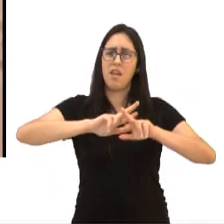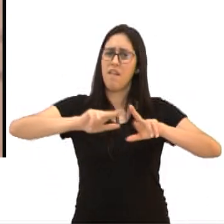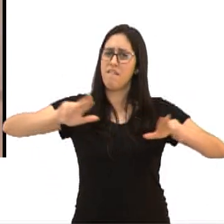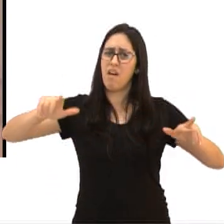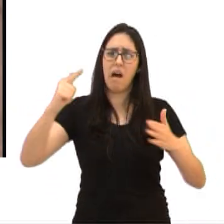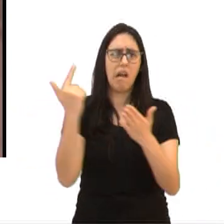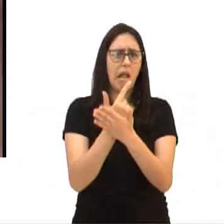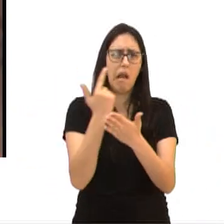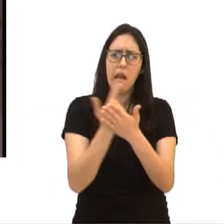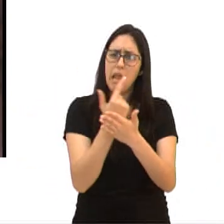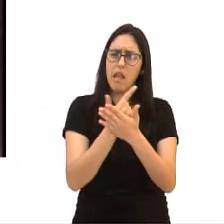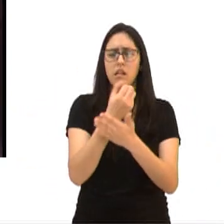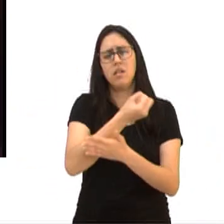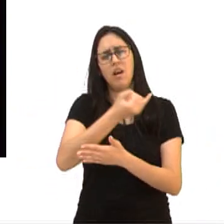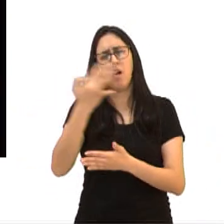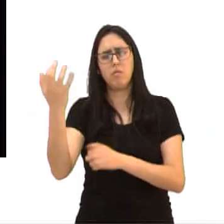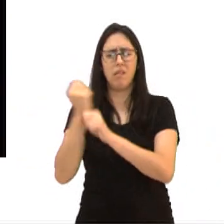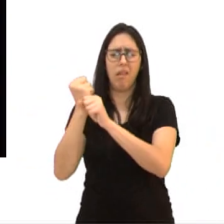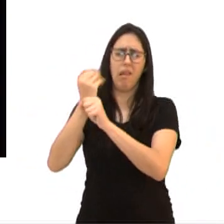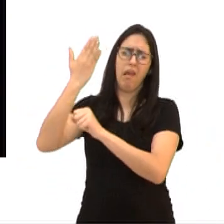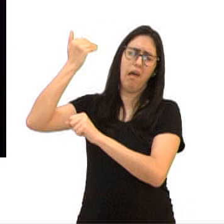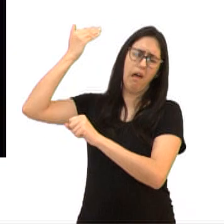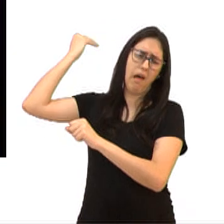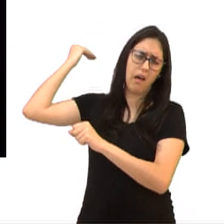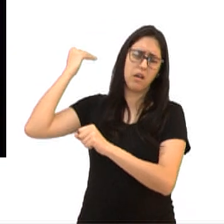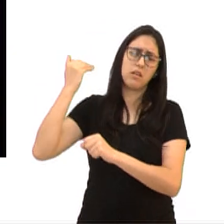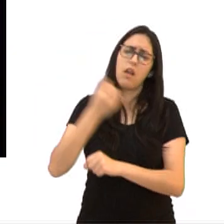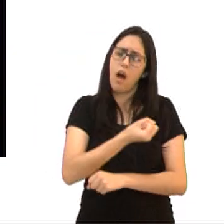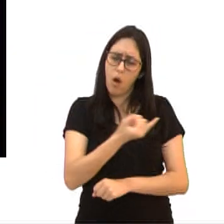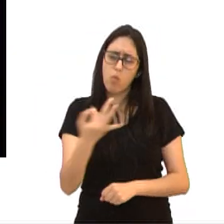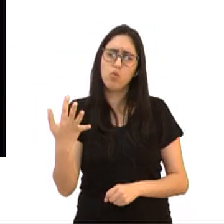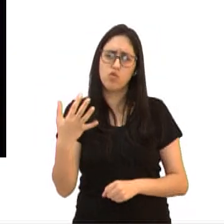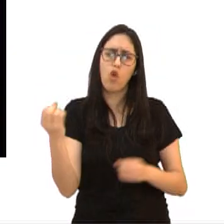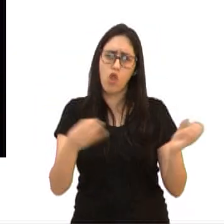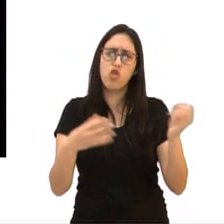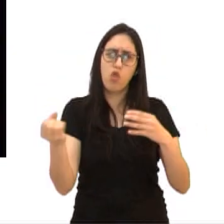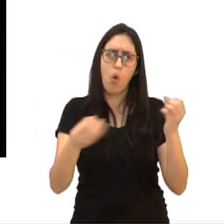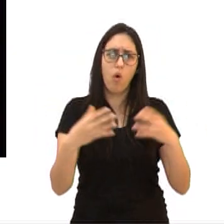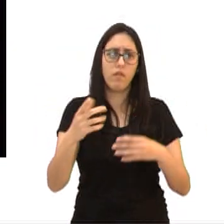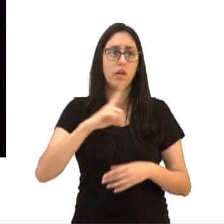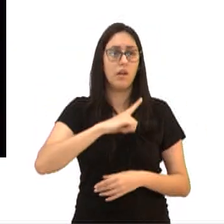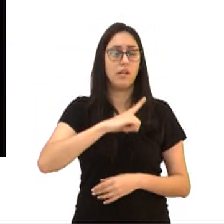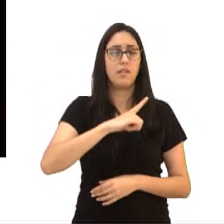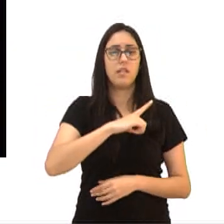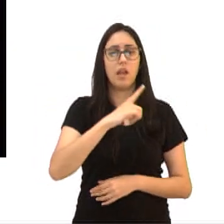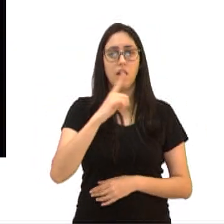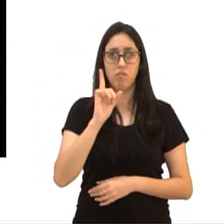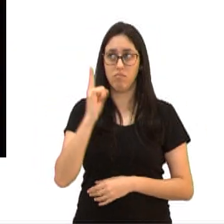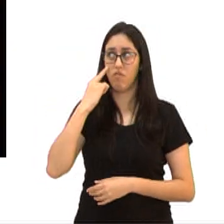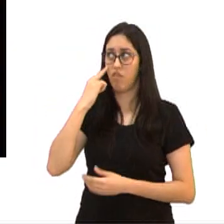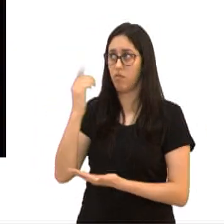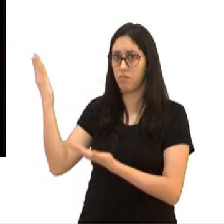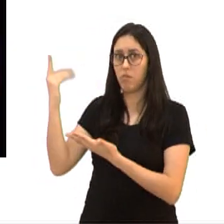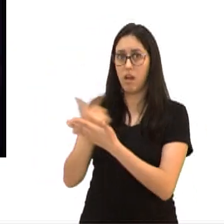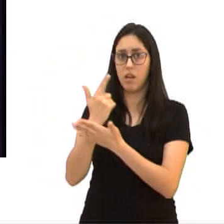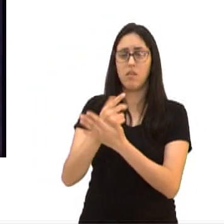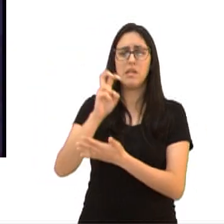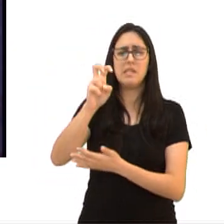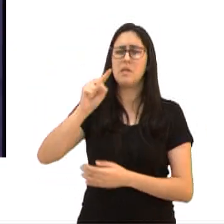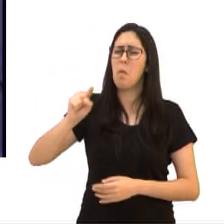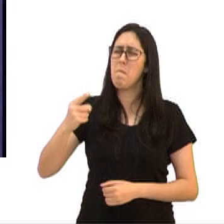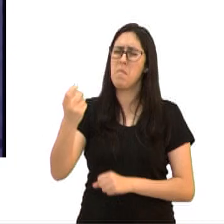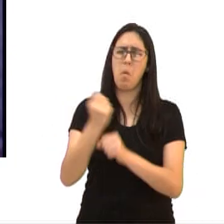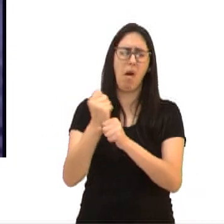algumas mais modernas, outras mais antigas. O Bhagavad Gita, por exemplo, tem mais de 5.000 anos e é um de nossos